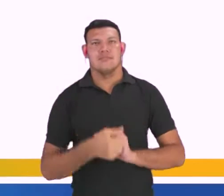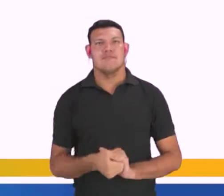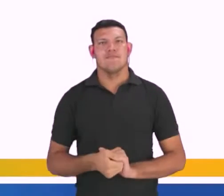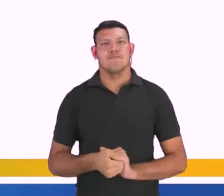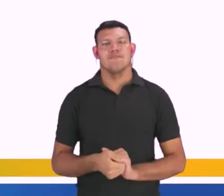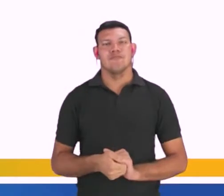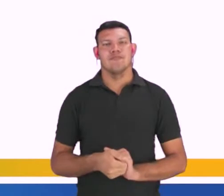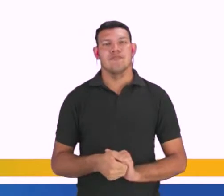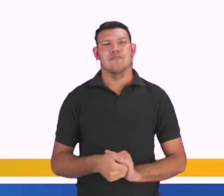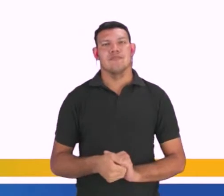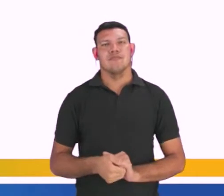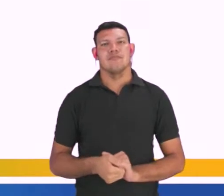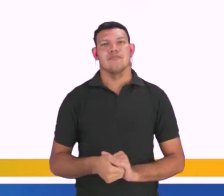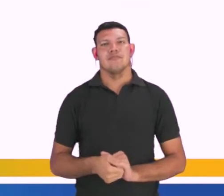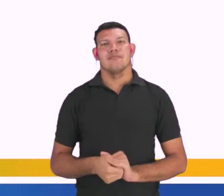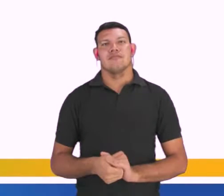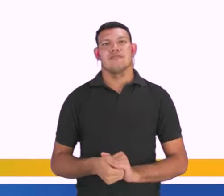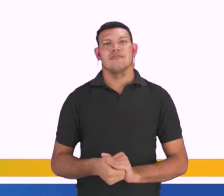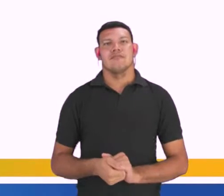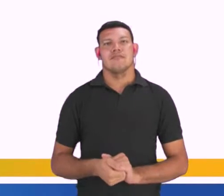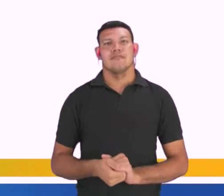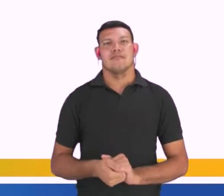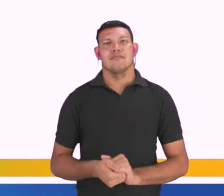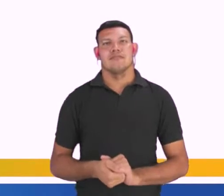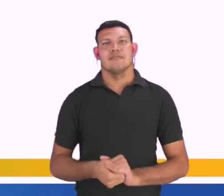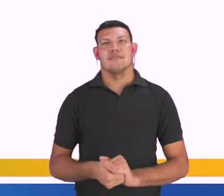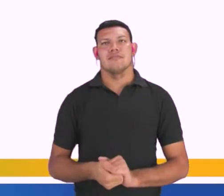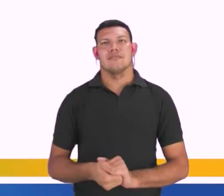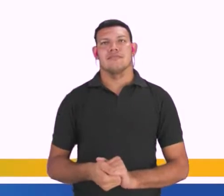ela é eficaz utilizando desse tipo de função.